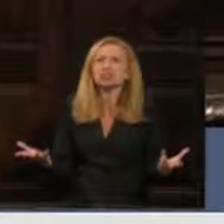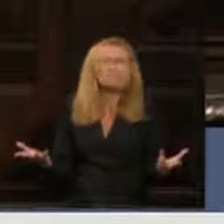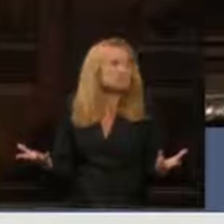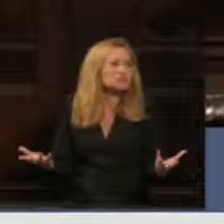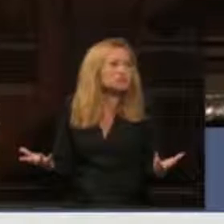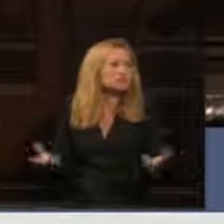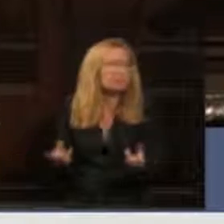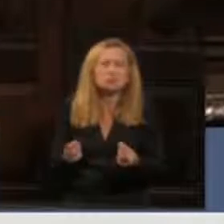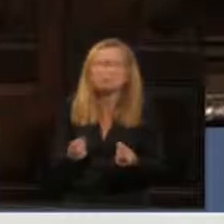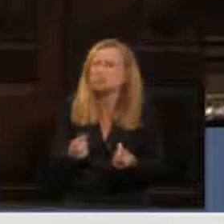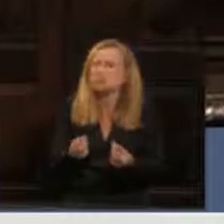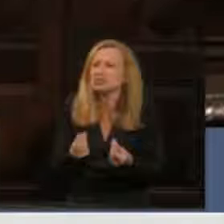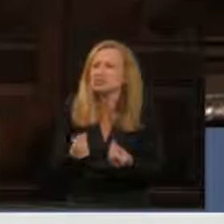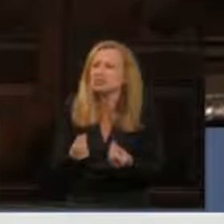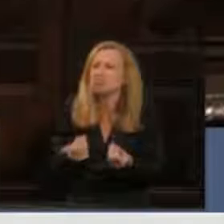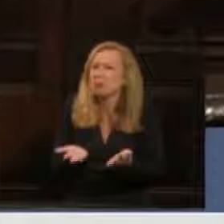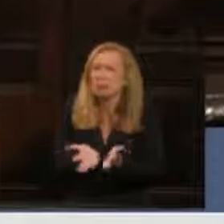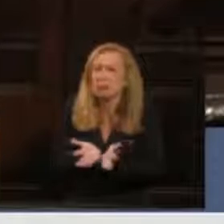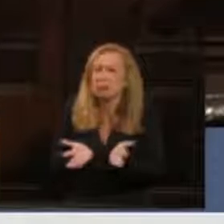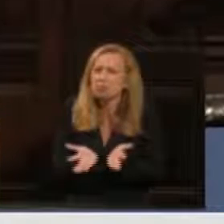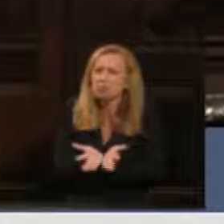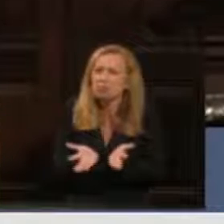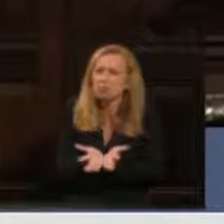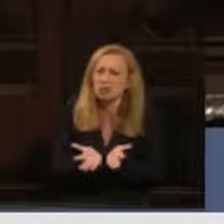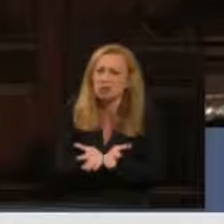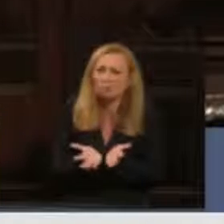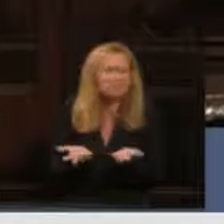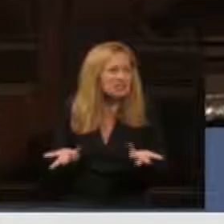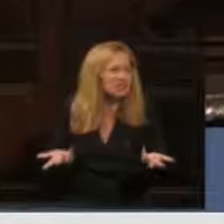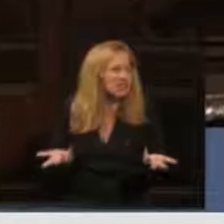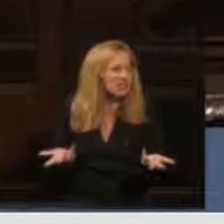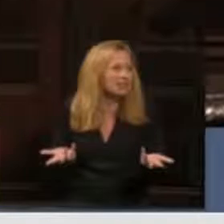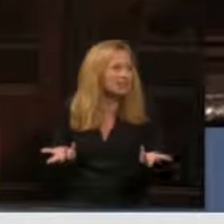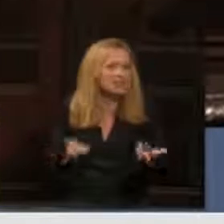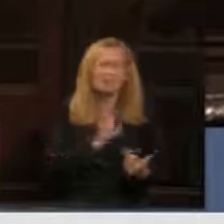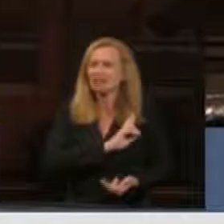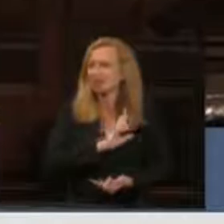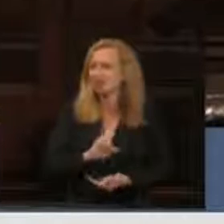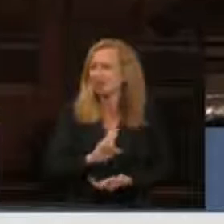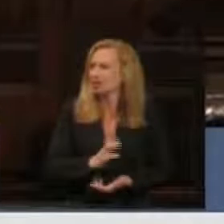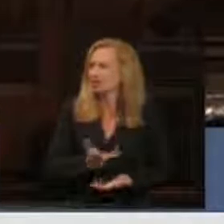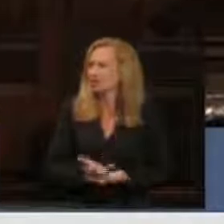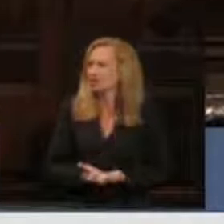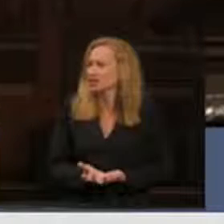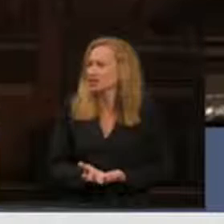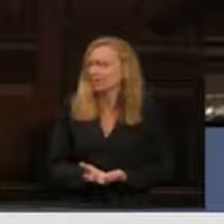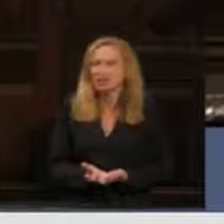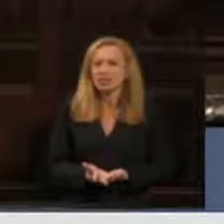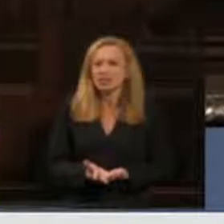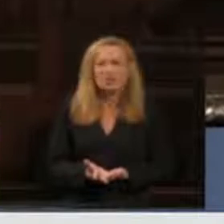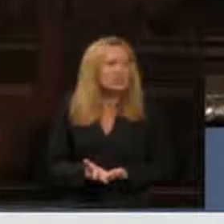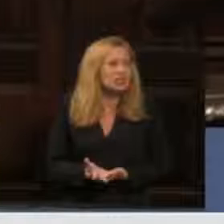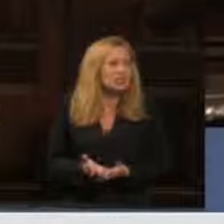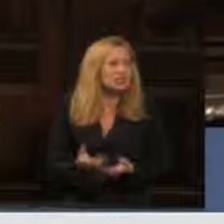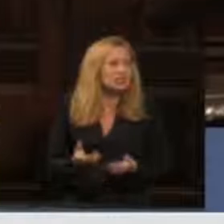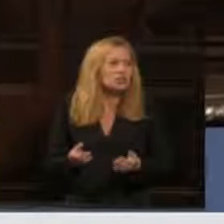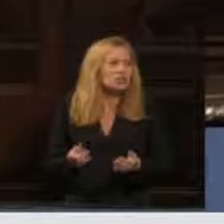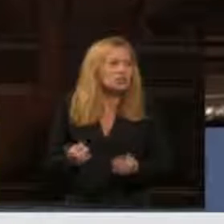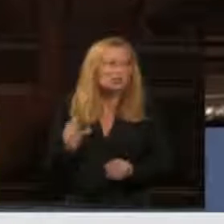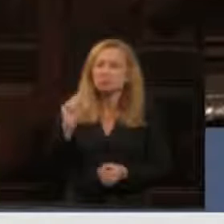tão vis de supremacia religiosa são aspectos